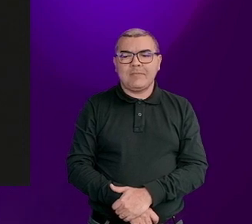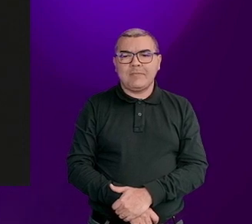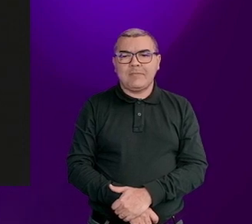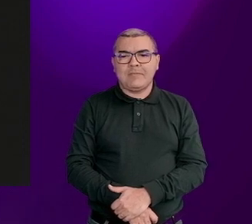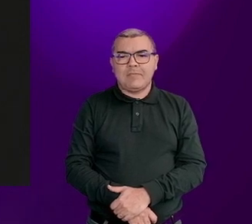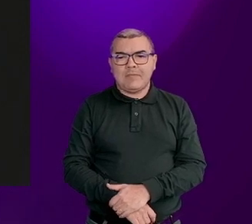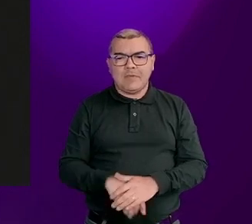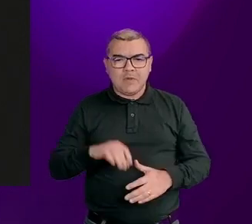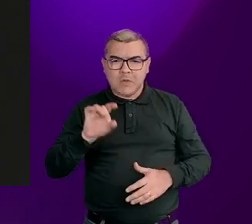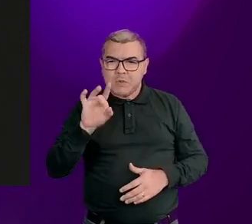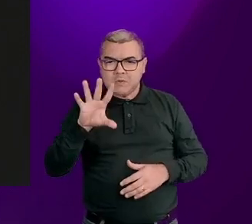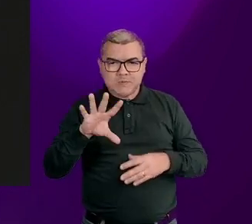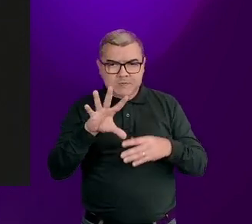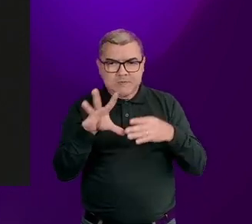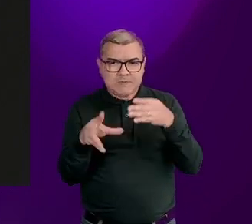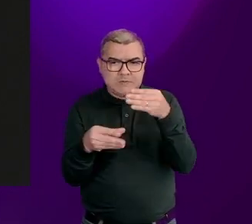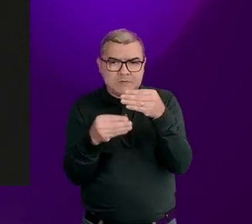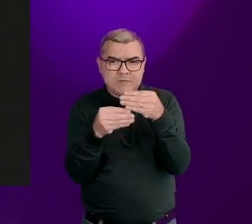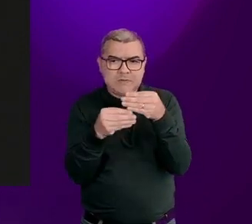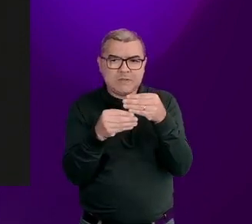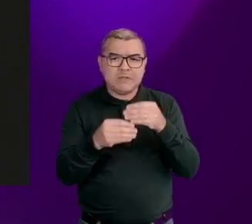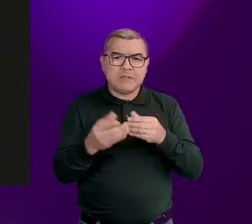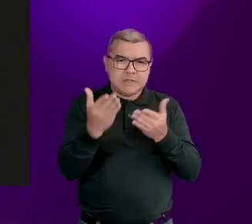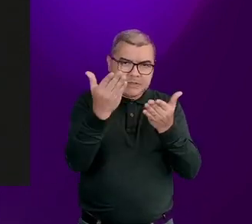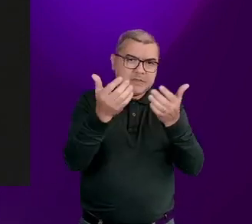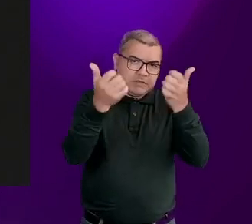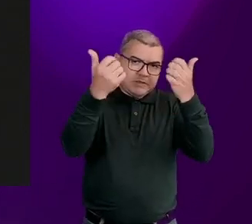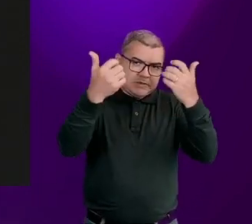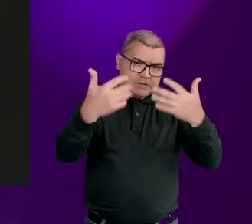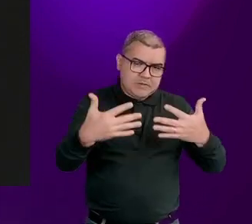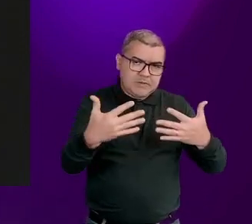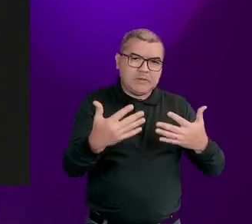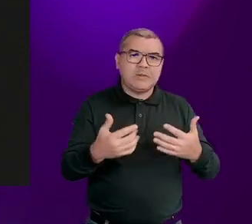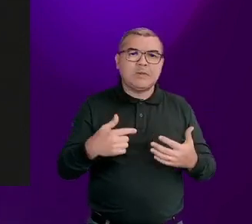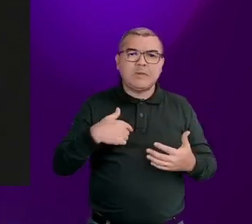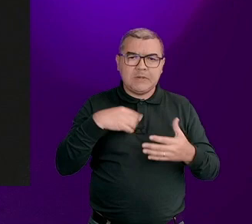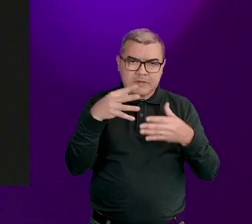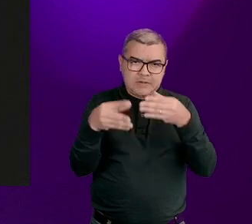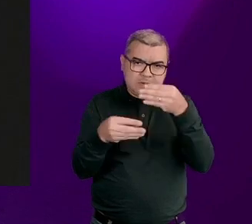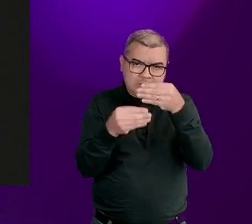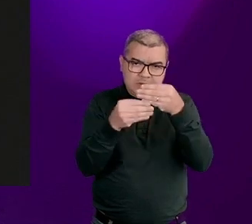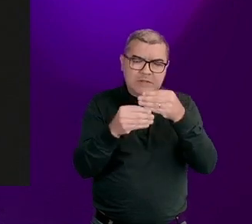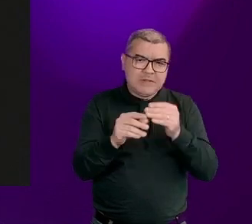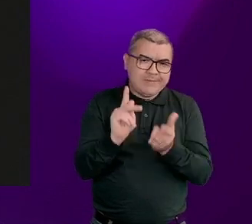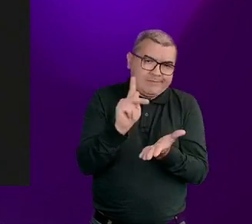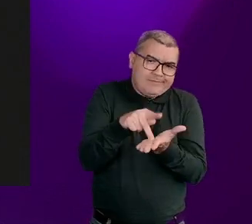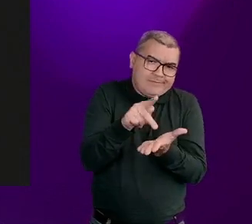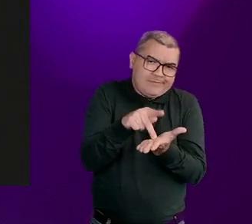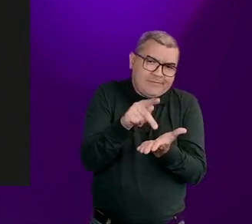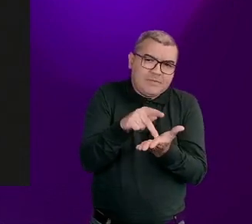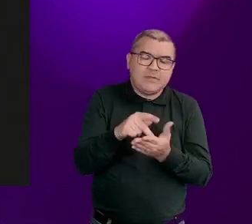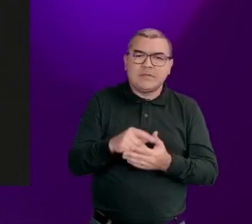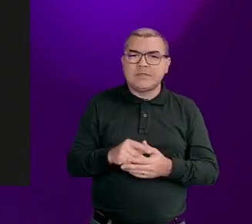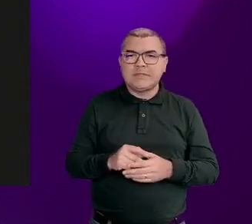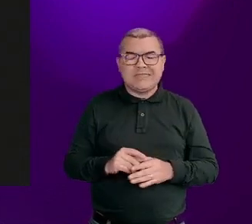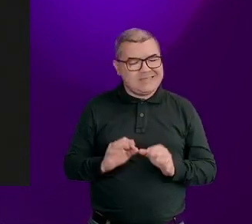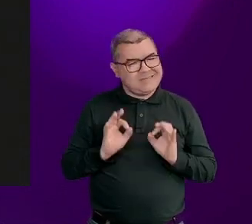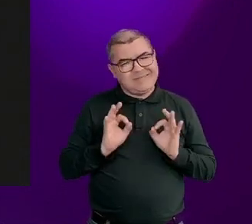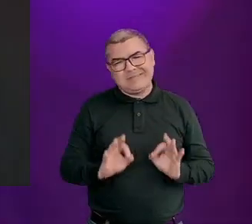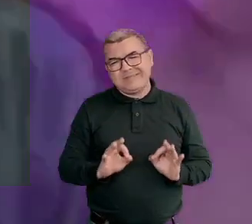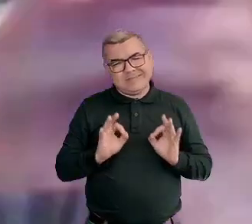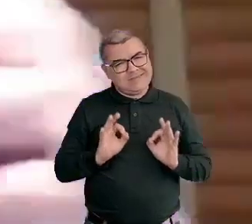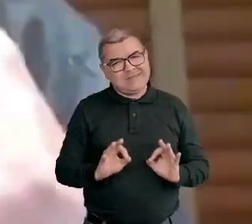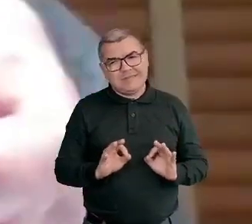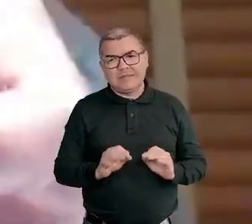Eu queria só reforçar um aspecto que a Margareth acabou de dizer, né? Que é verdade, né? Sem sombra